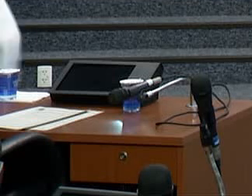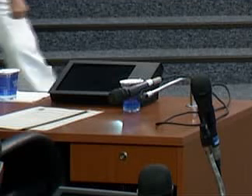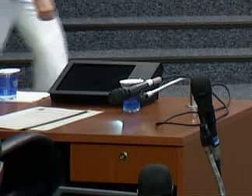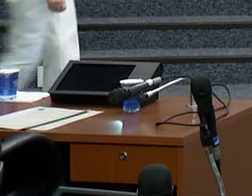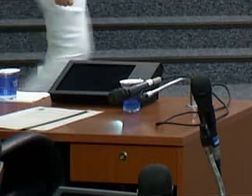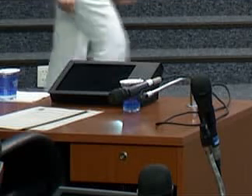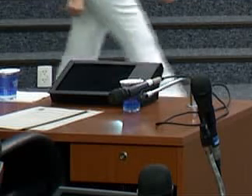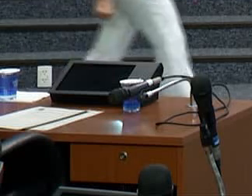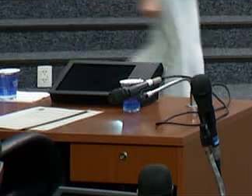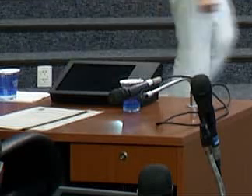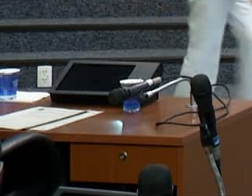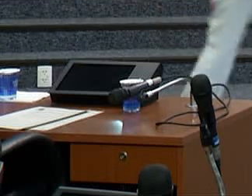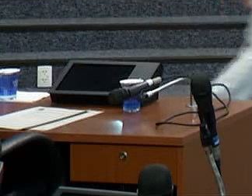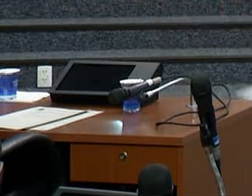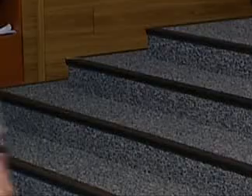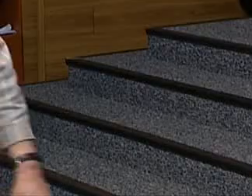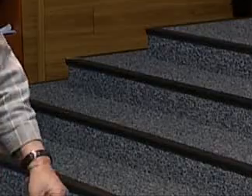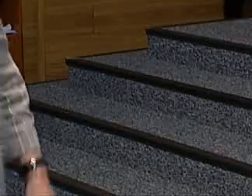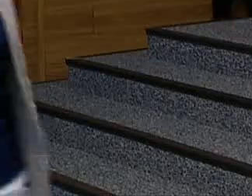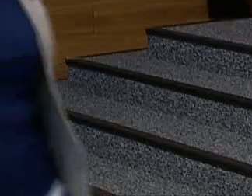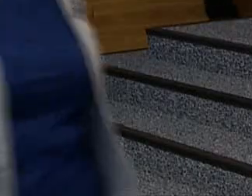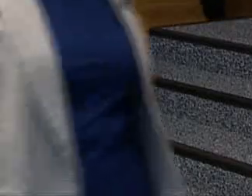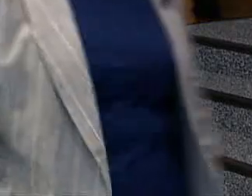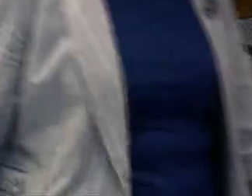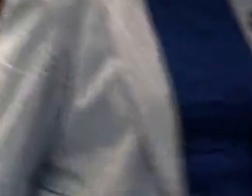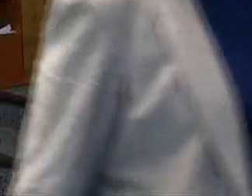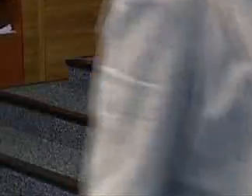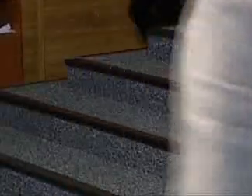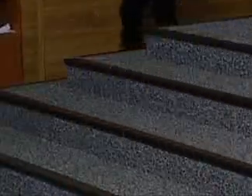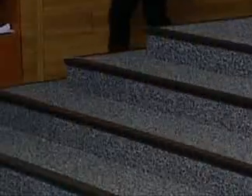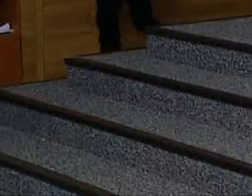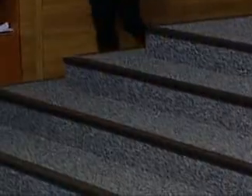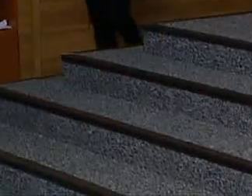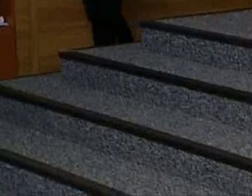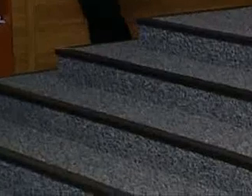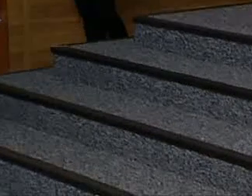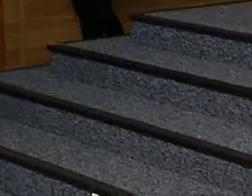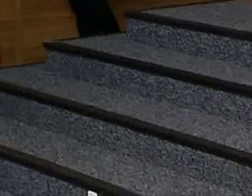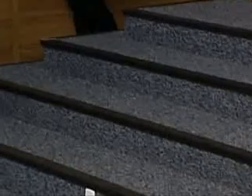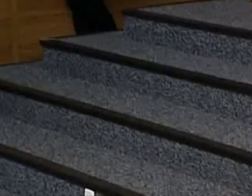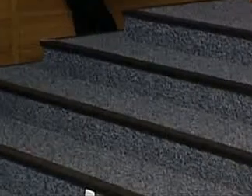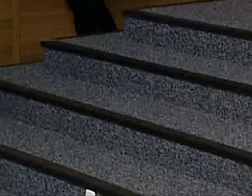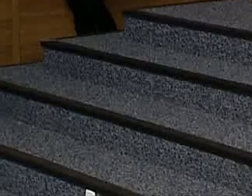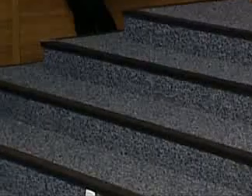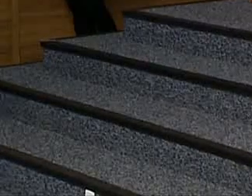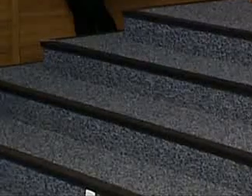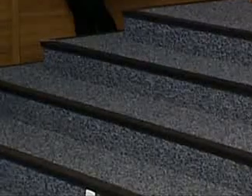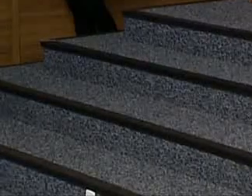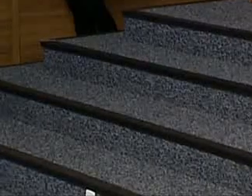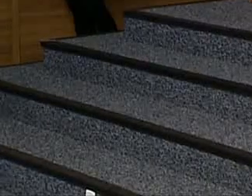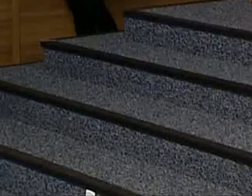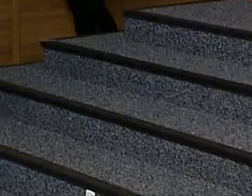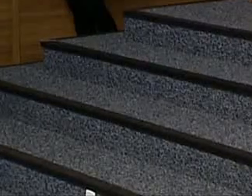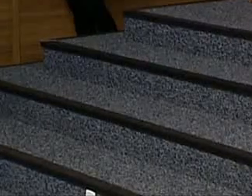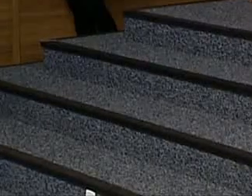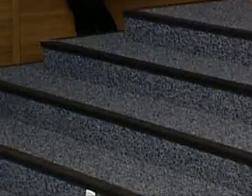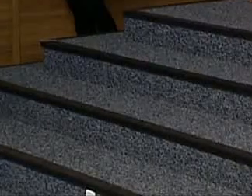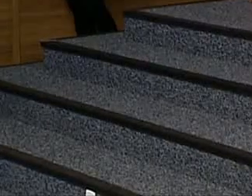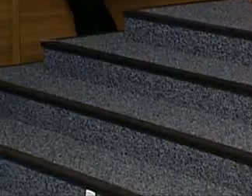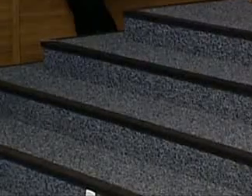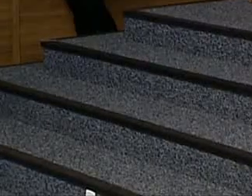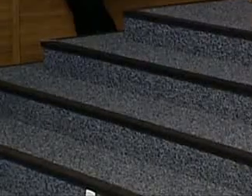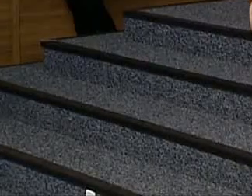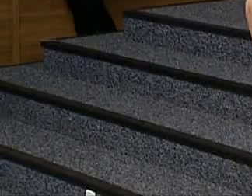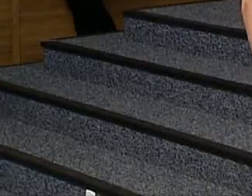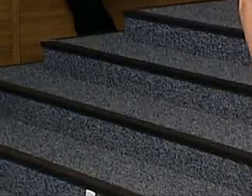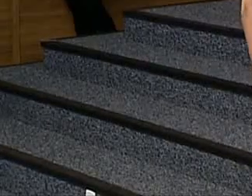de amizade, né? A gente sempre fala primo, prima, tem o nosso sobrenome, Dantas, né? E também temos aí